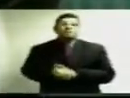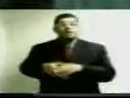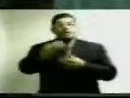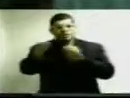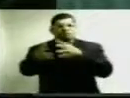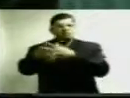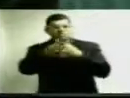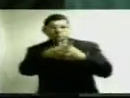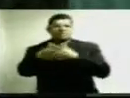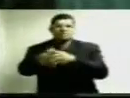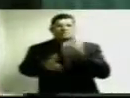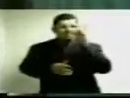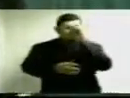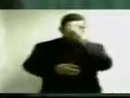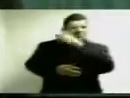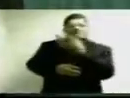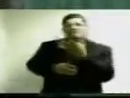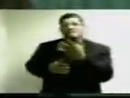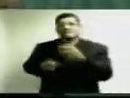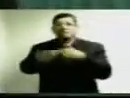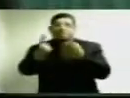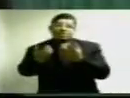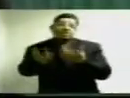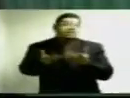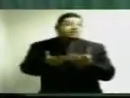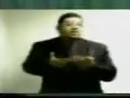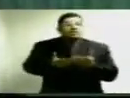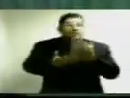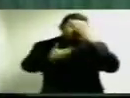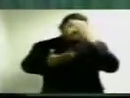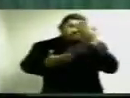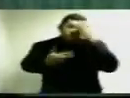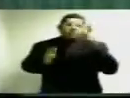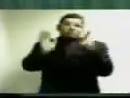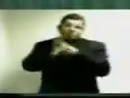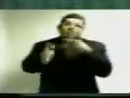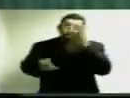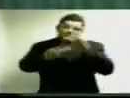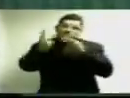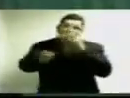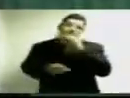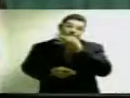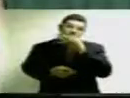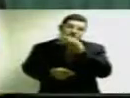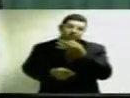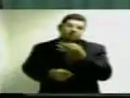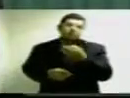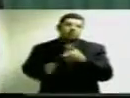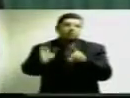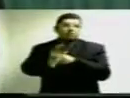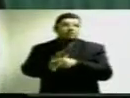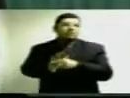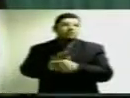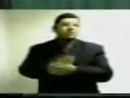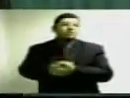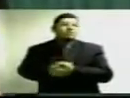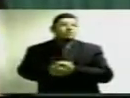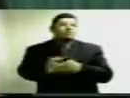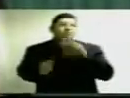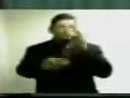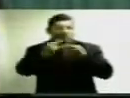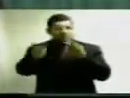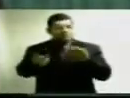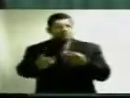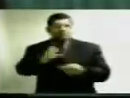é complicado, não é uma situação banal. Mas agradeço a Vossa Excelência pela parte, nessas duas questões,